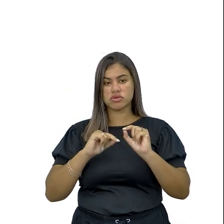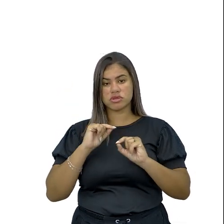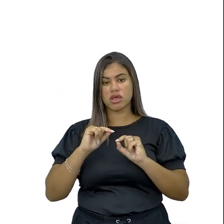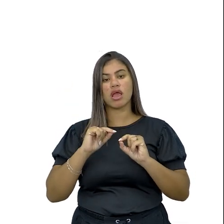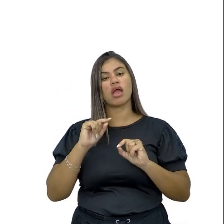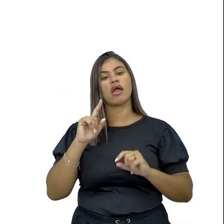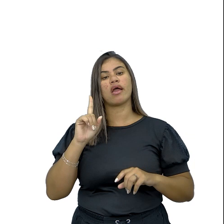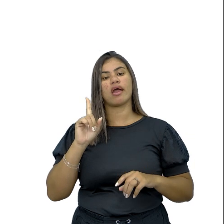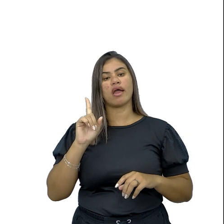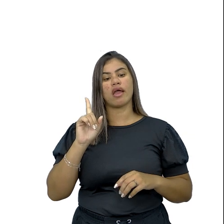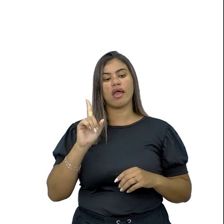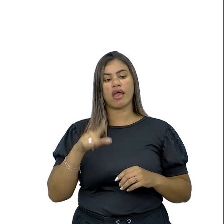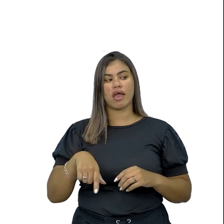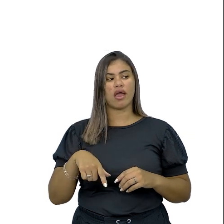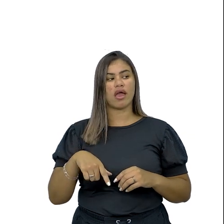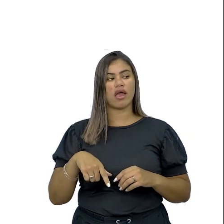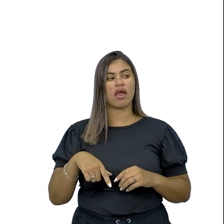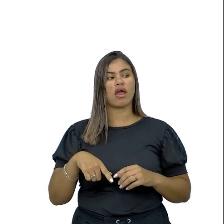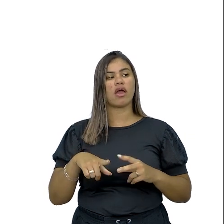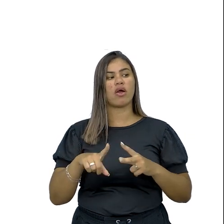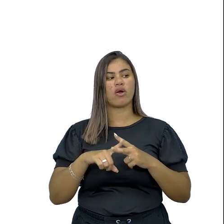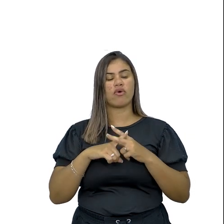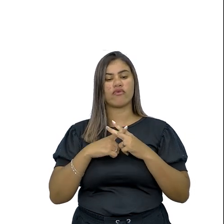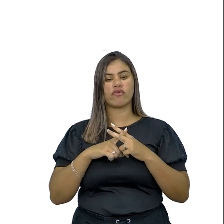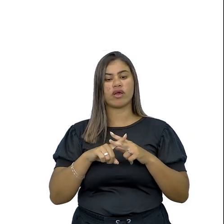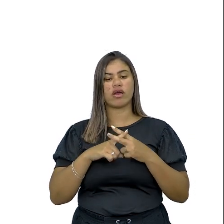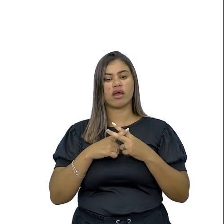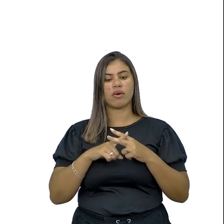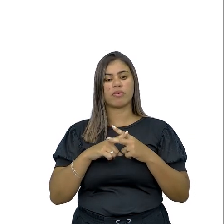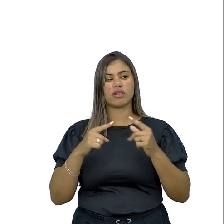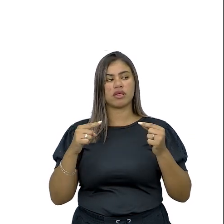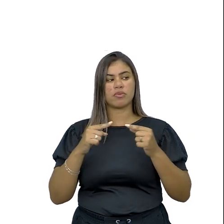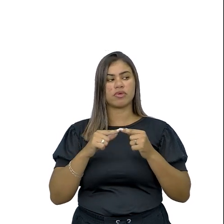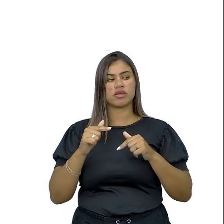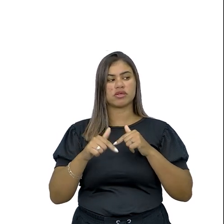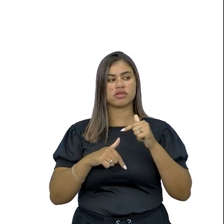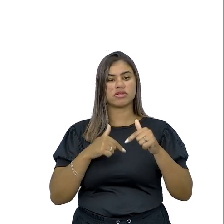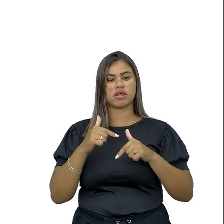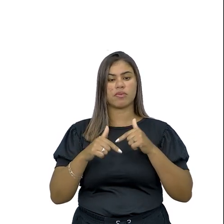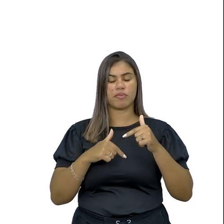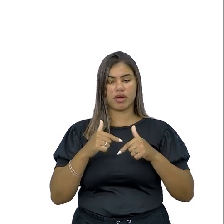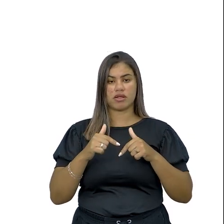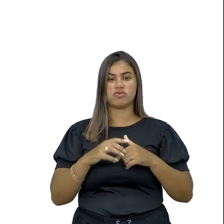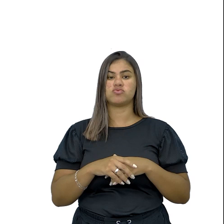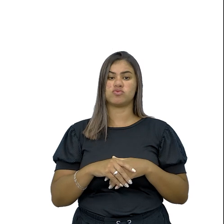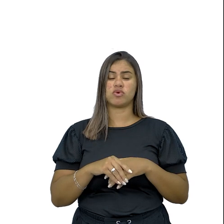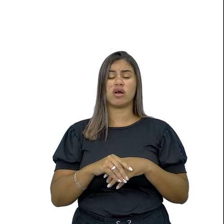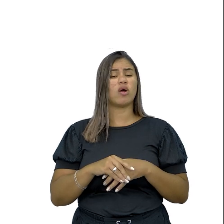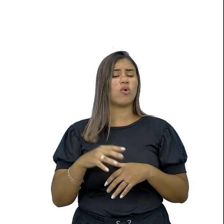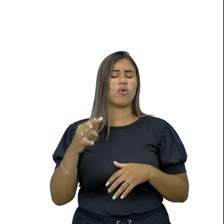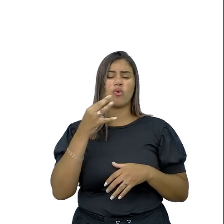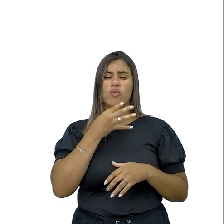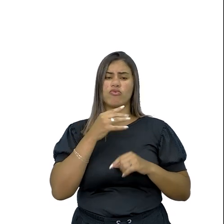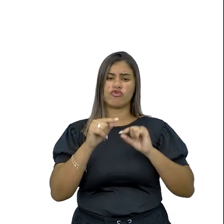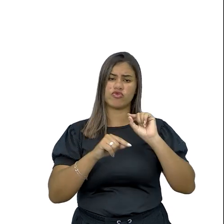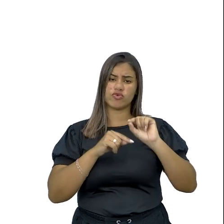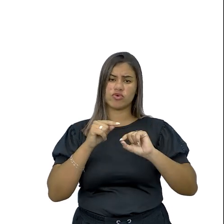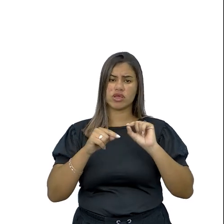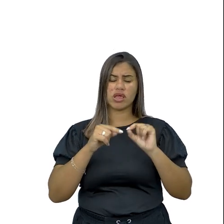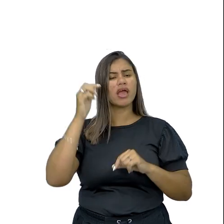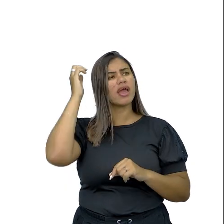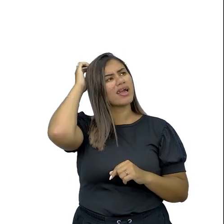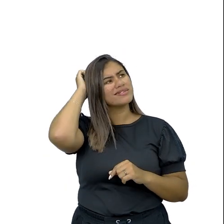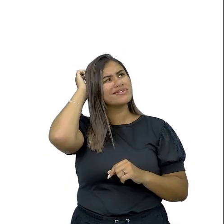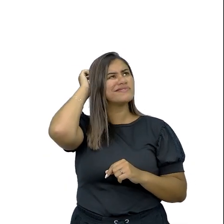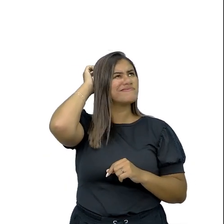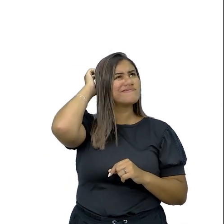fato, uma ferramenta, um norte para o nosso trabalho, viu, pessoal? É claro que a gente não tem a intenção de esgotar todo o assunto, que